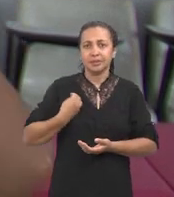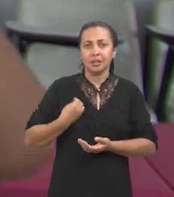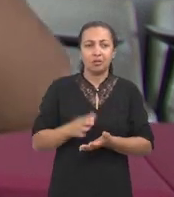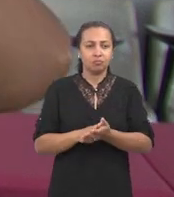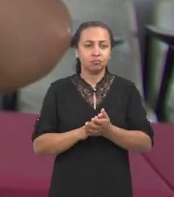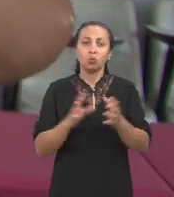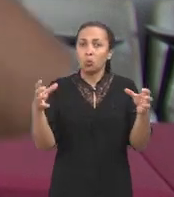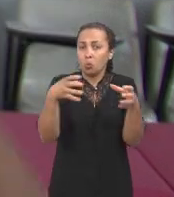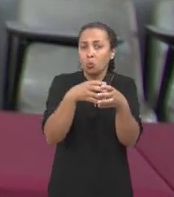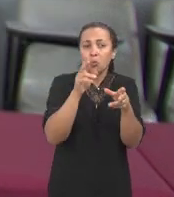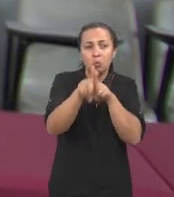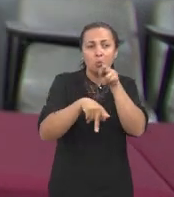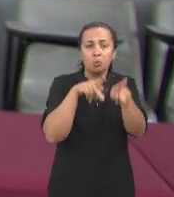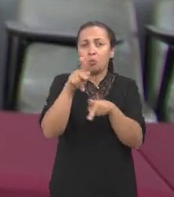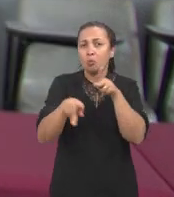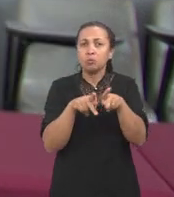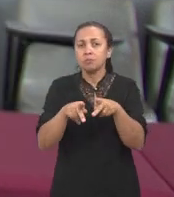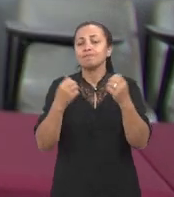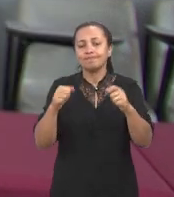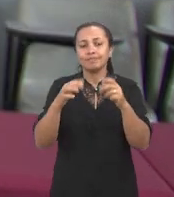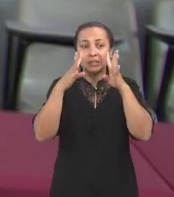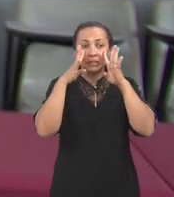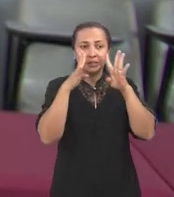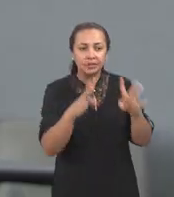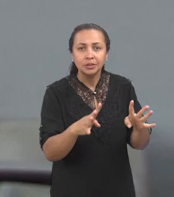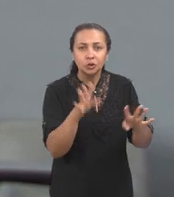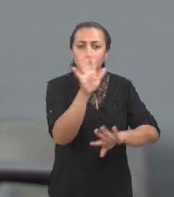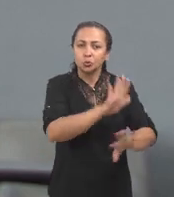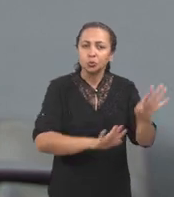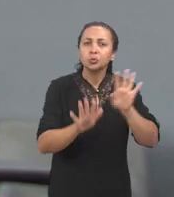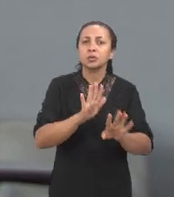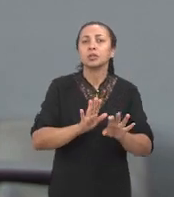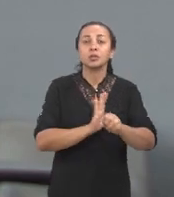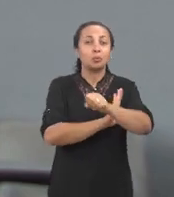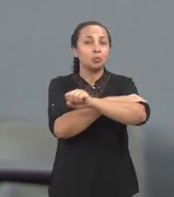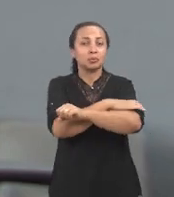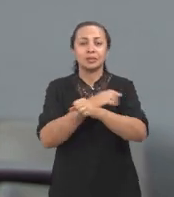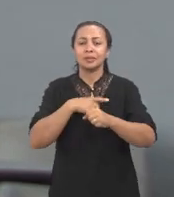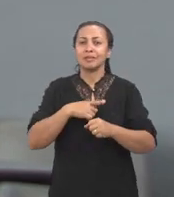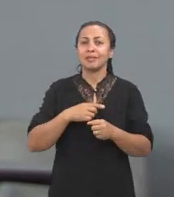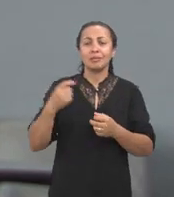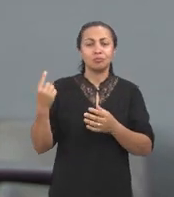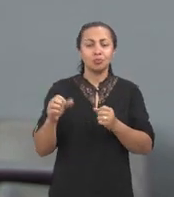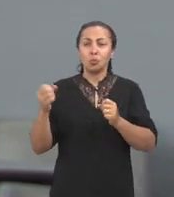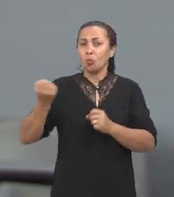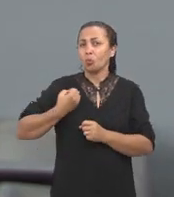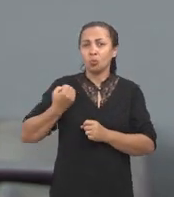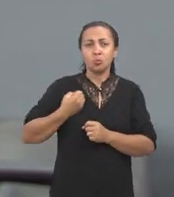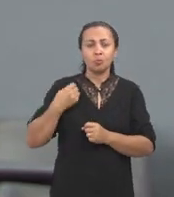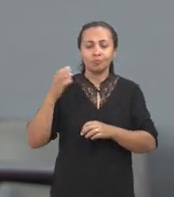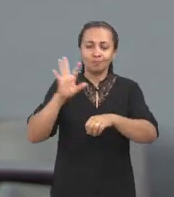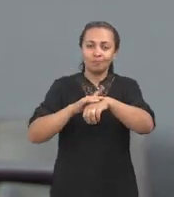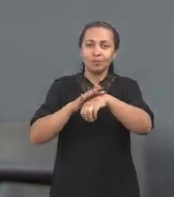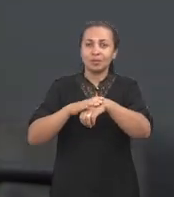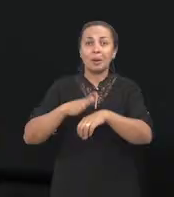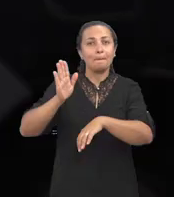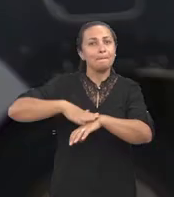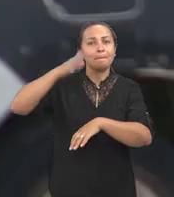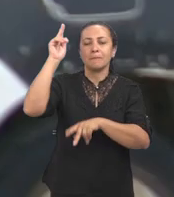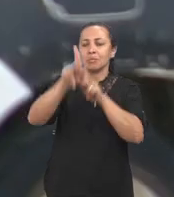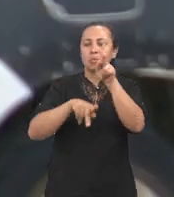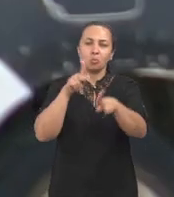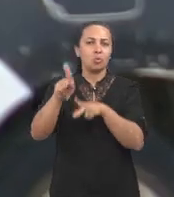é uma população vulnerável e precisa de atenção policial ele tem um nível de adoecimento é superior da